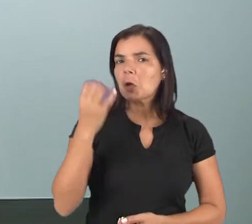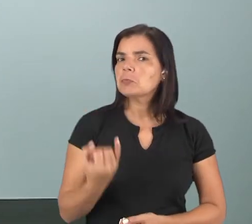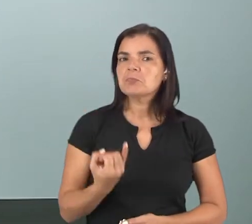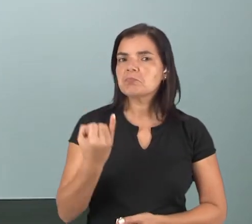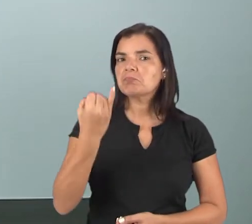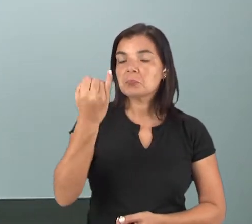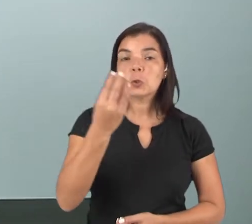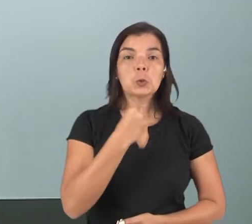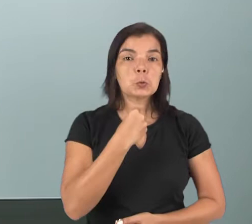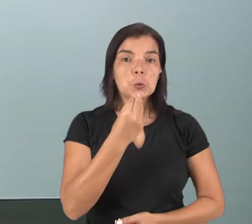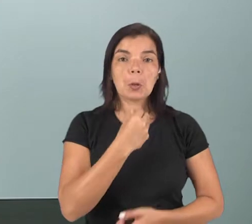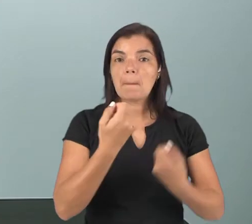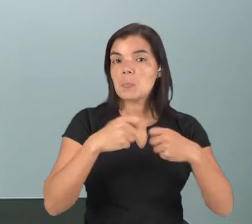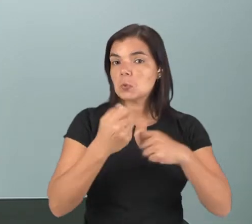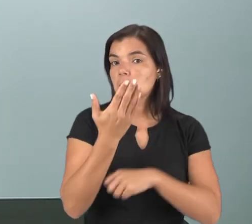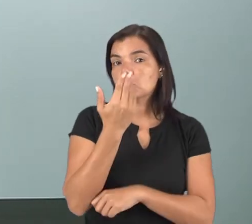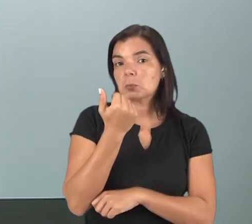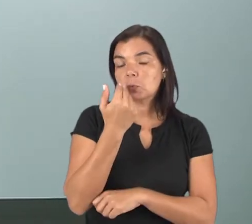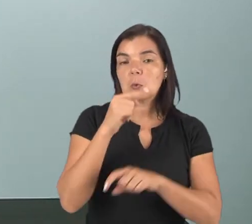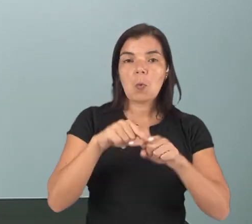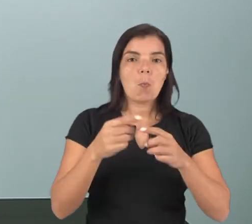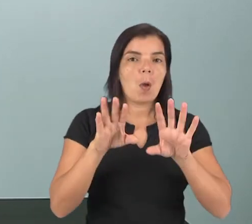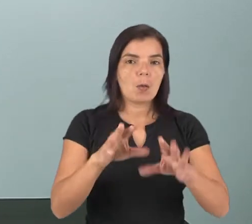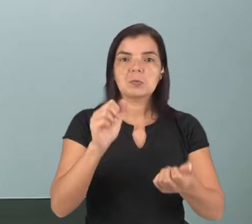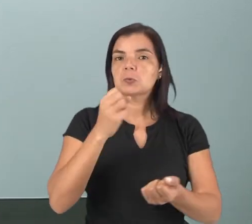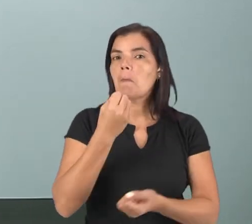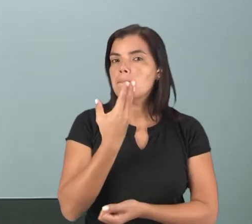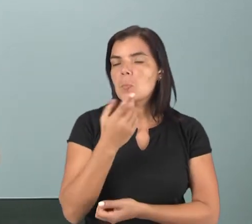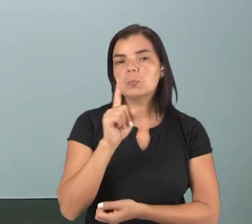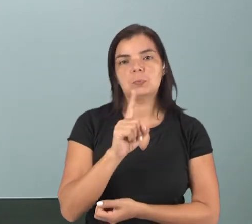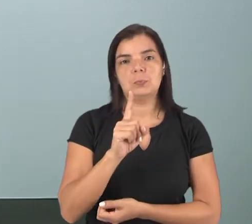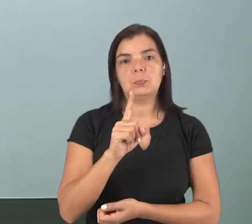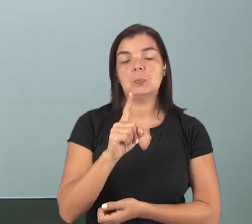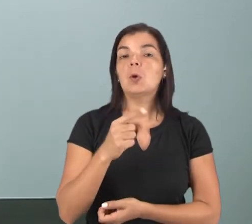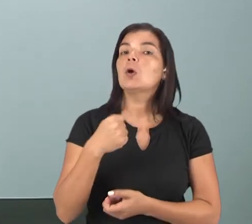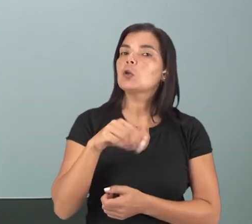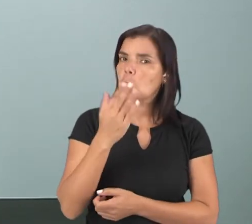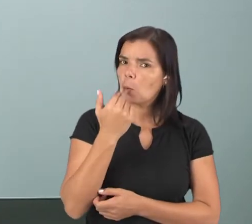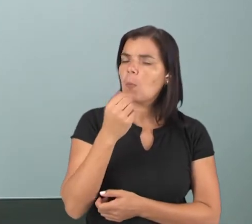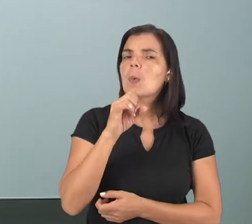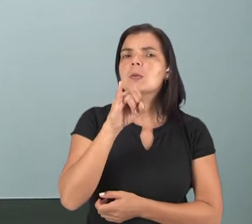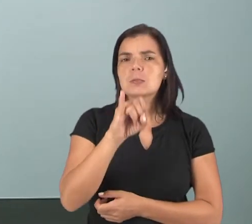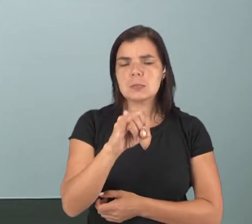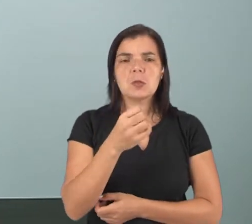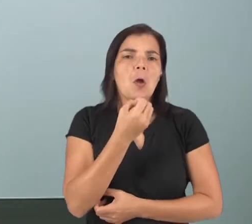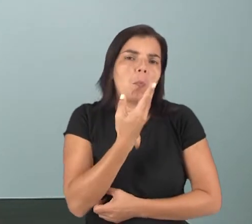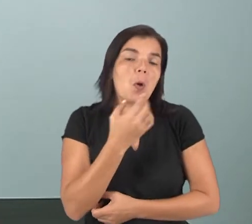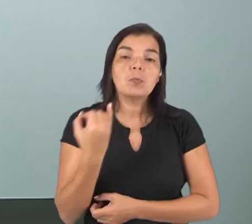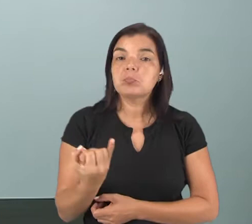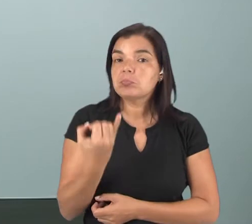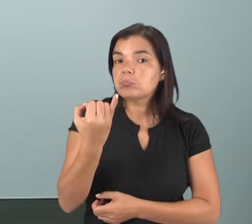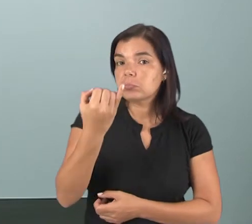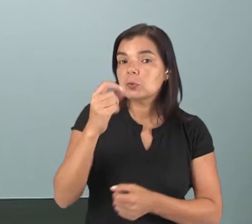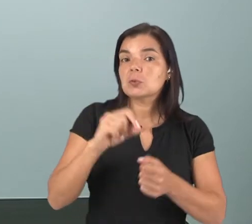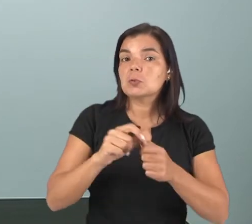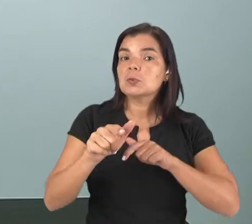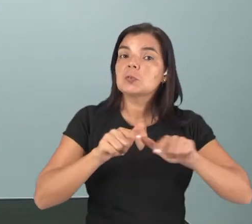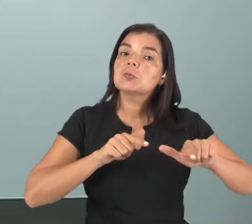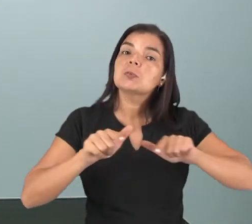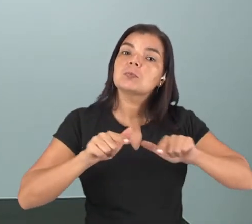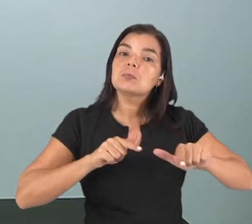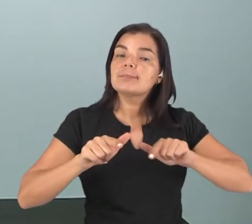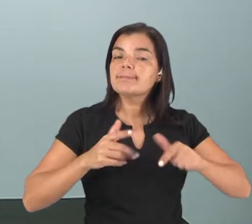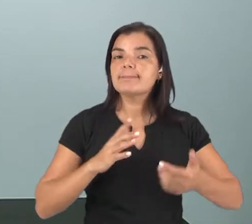que os escravos se alimentassem, não da forma adequada. O que ele comesse, se comesse, estava bom. O importante é que ele fizesse o trabalho